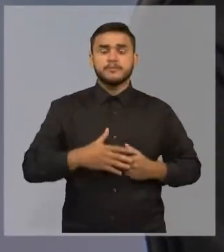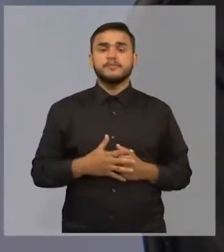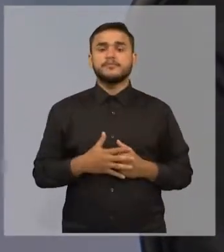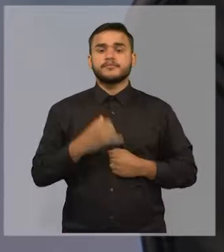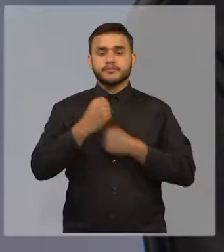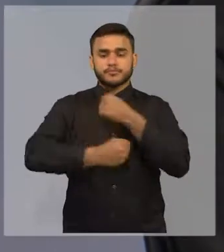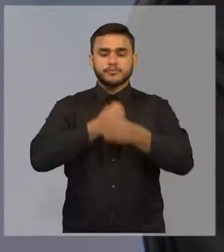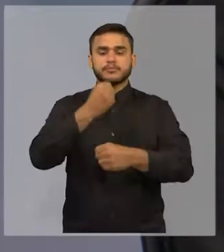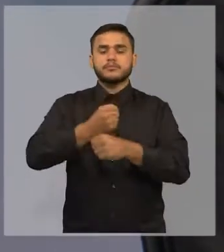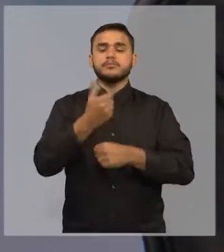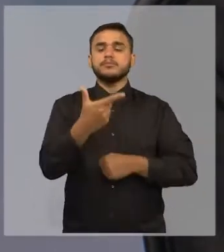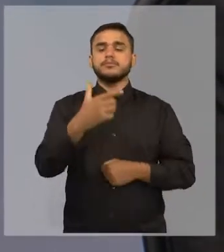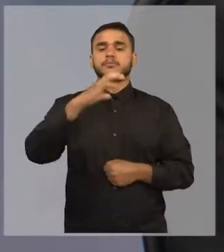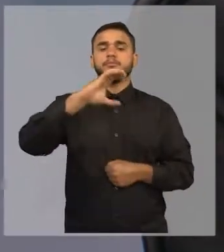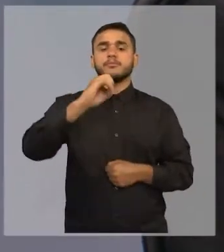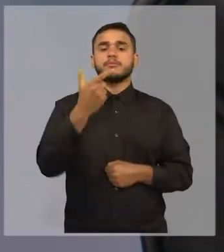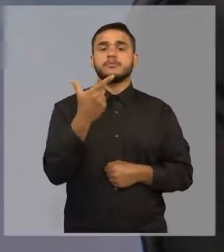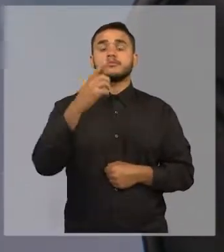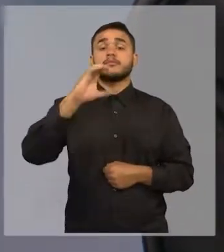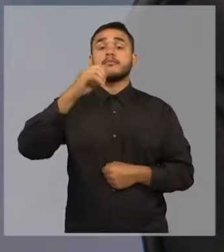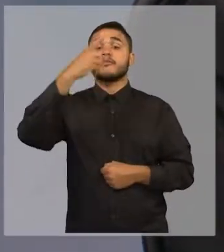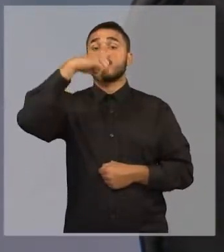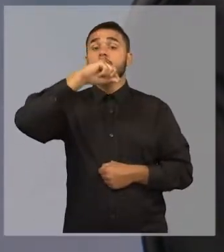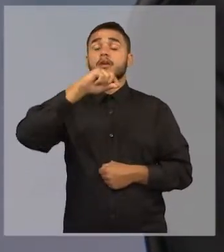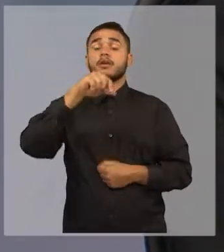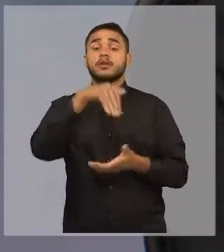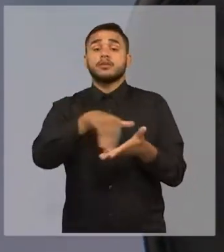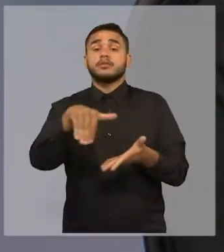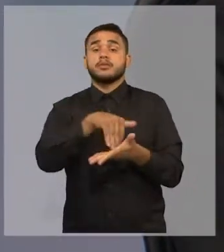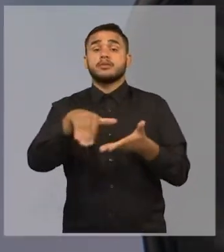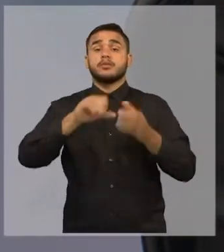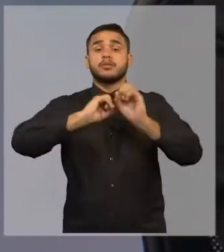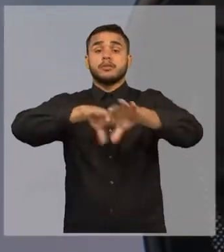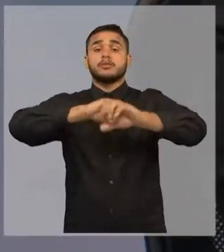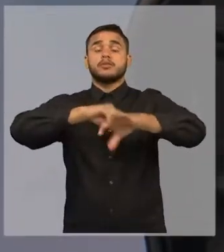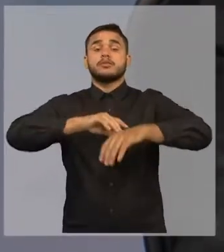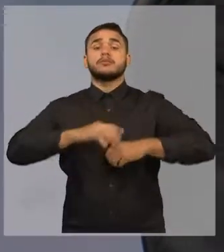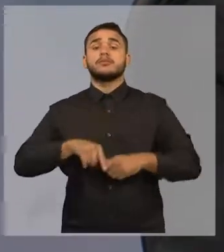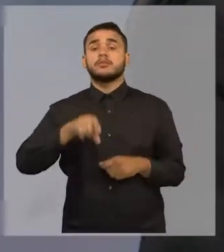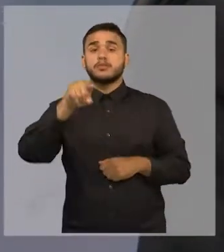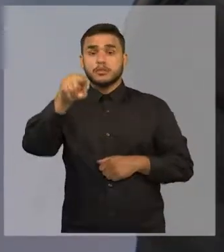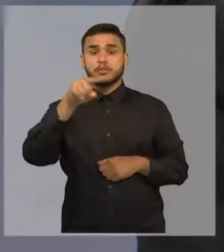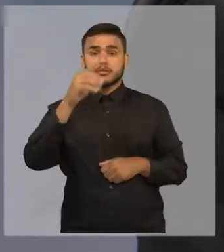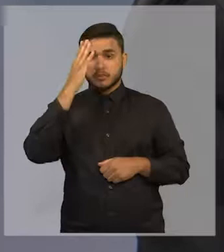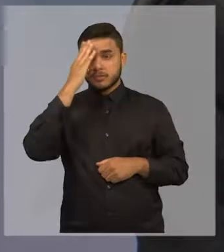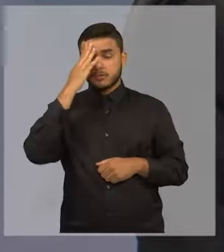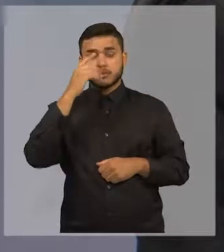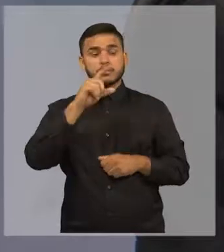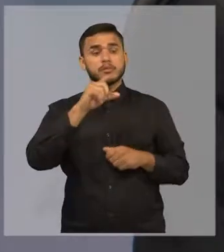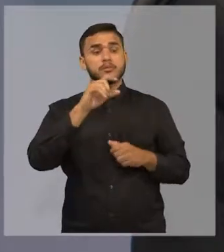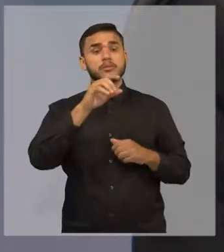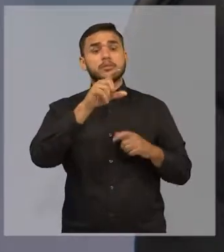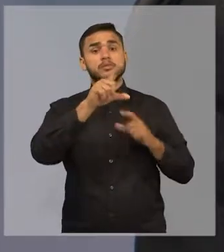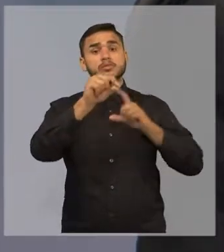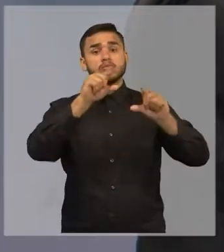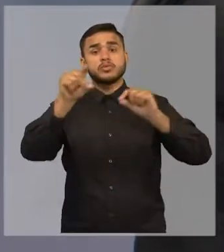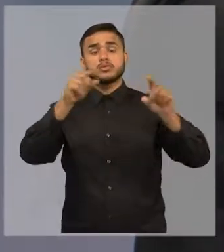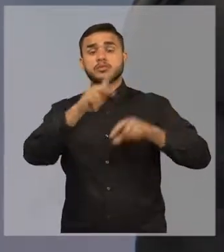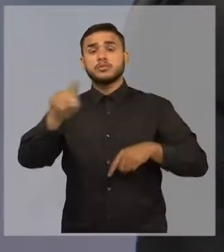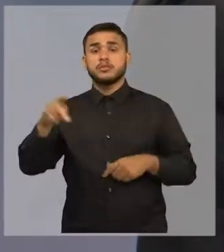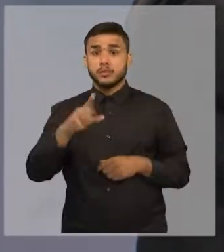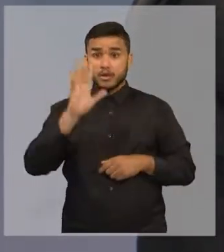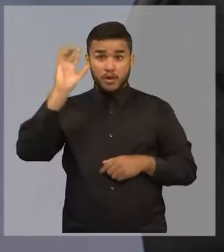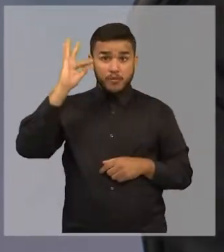para prefeito, quem vai ser o seu secretário de educação? Qual o critério que você vai adotar para nomear os professores? Quando for na